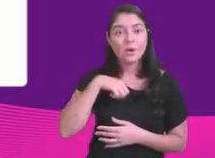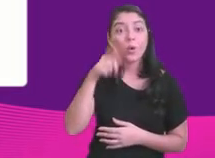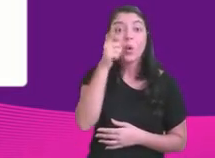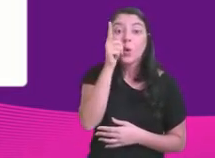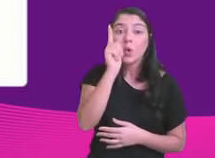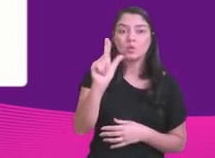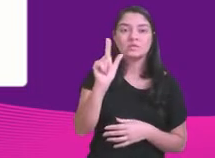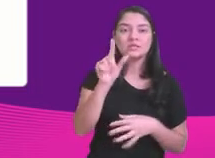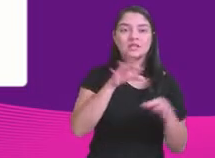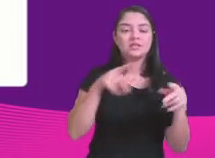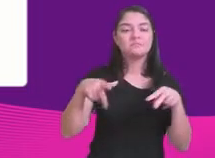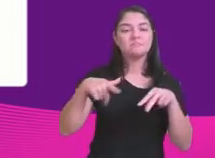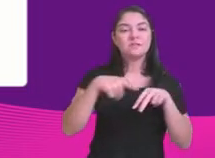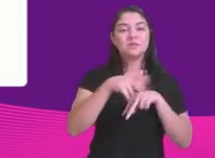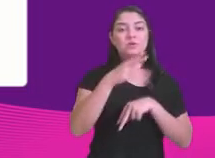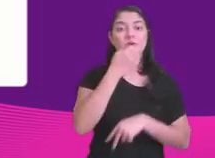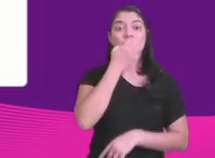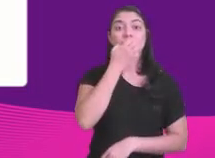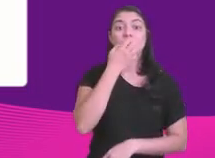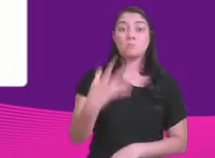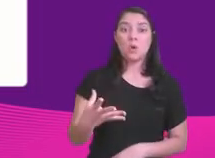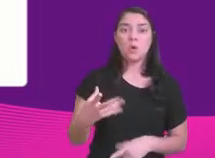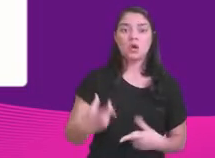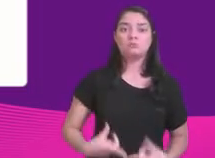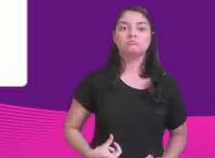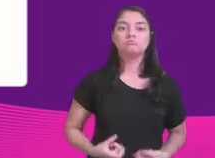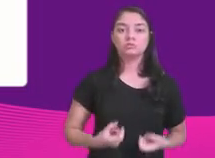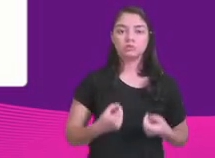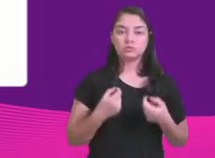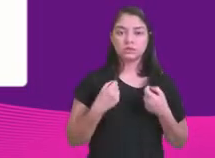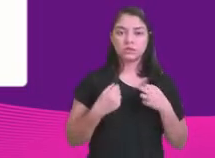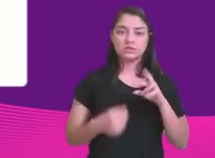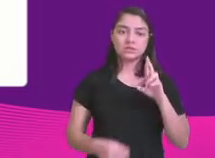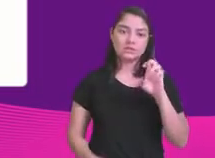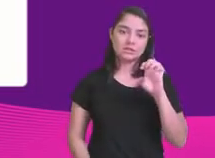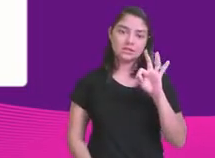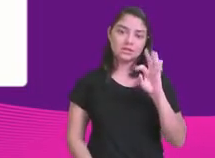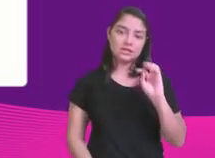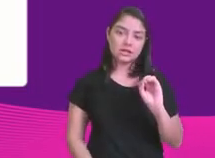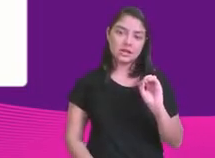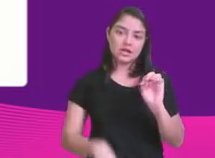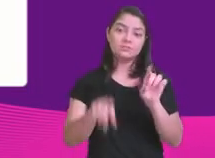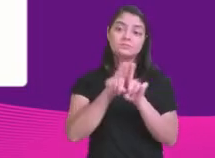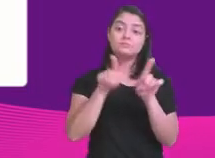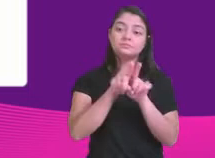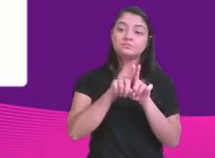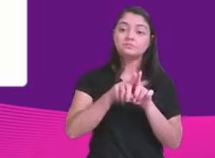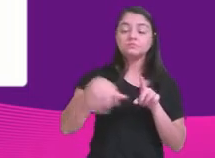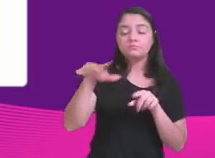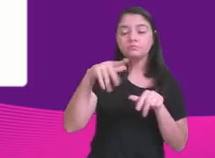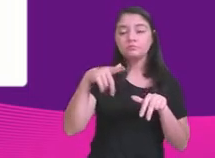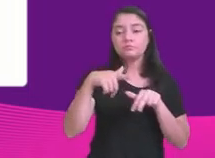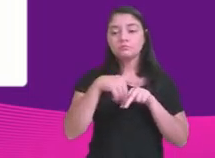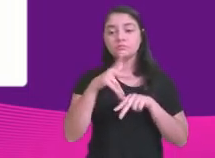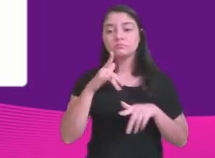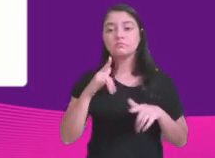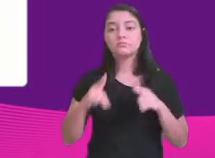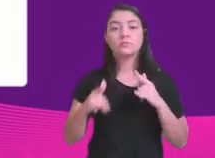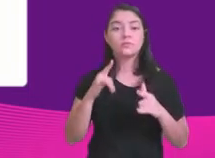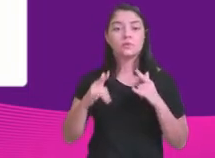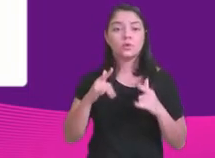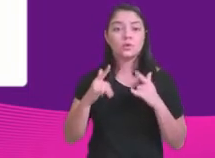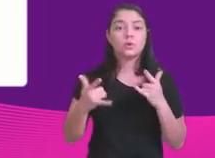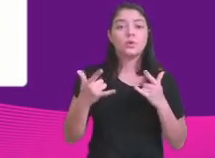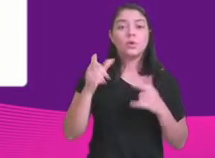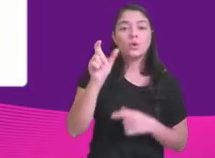cirurgia laparoscópica do câncer de reto, enquanto que cirurgia robótica é variável essa curva, talvez 20, 30 casos, por